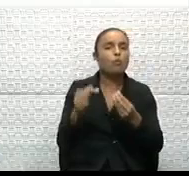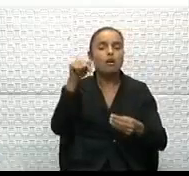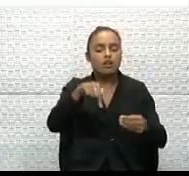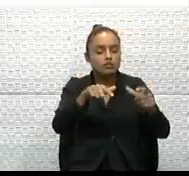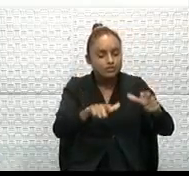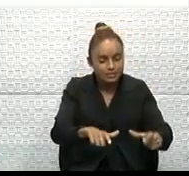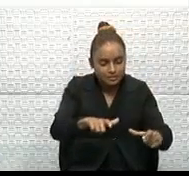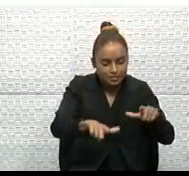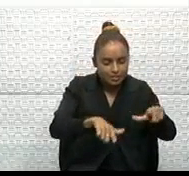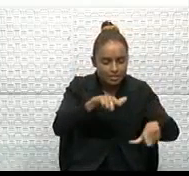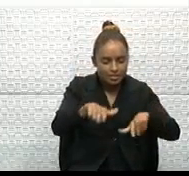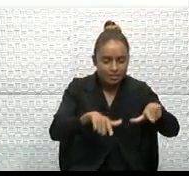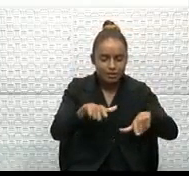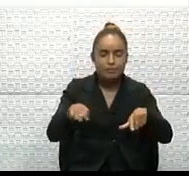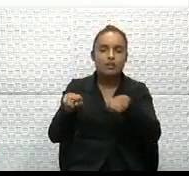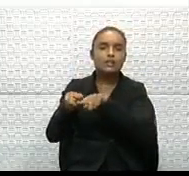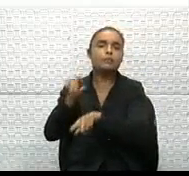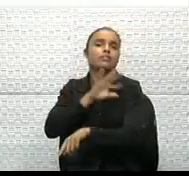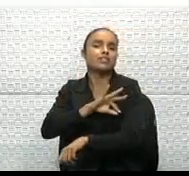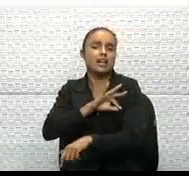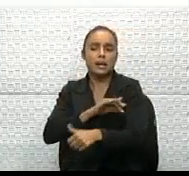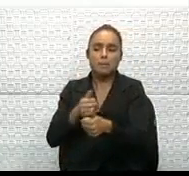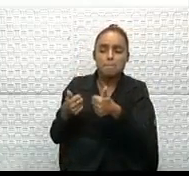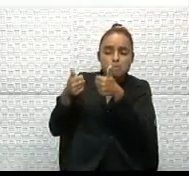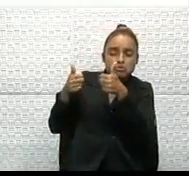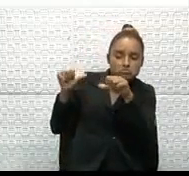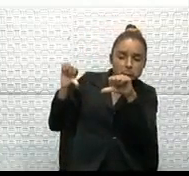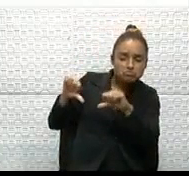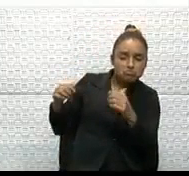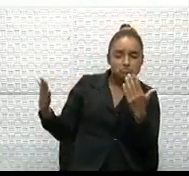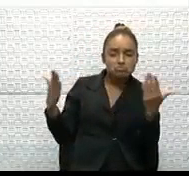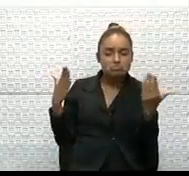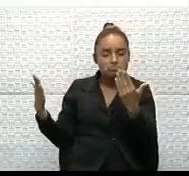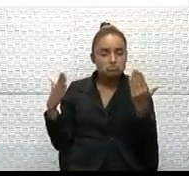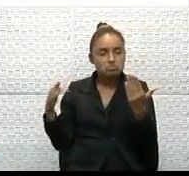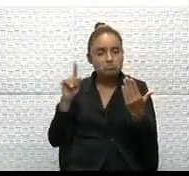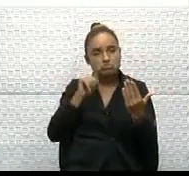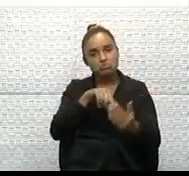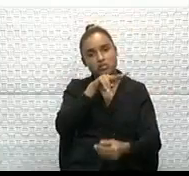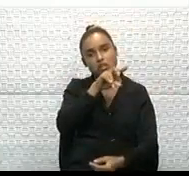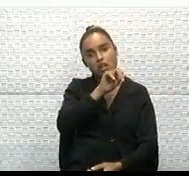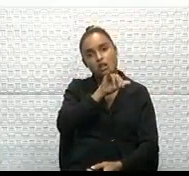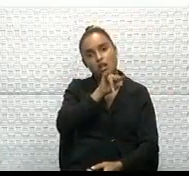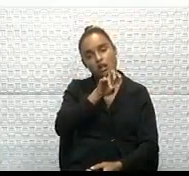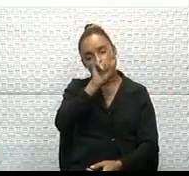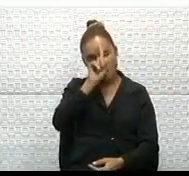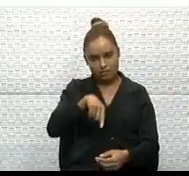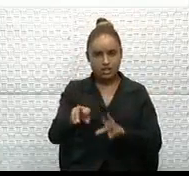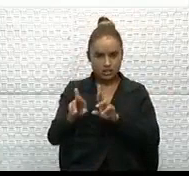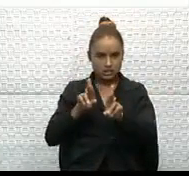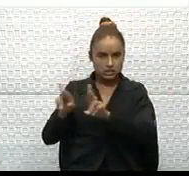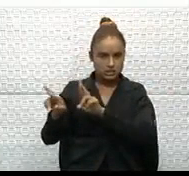em relação à remuneração. Será que essas variáveis estão relacionadas?